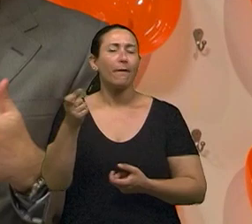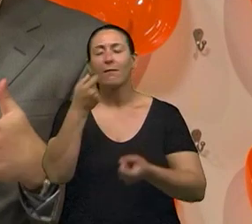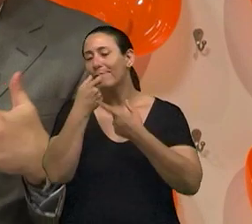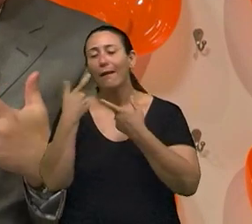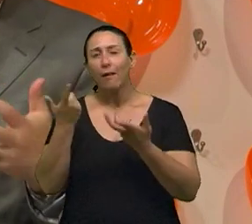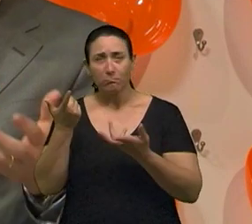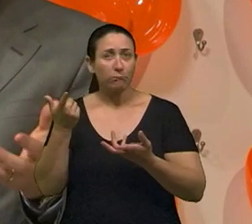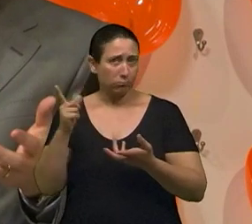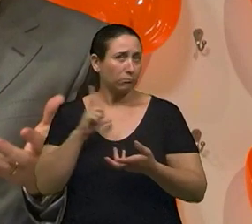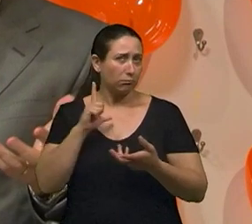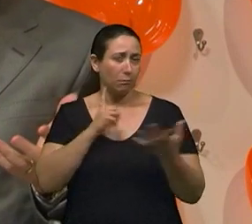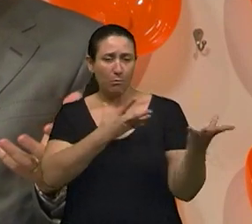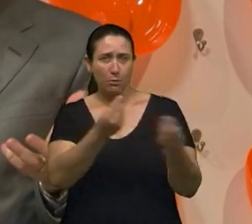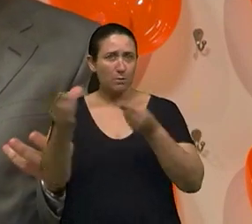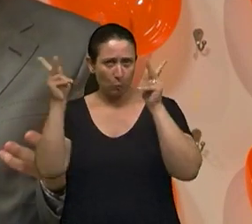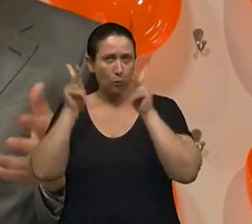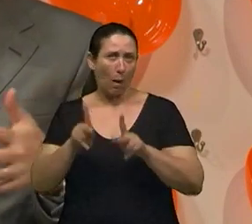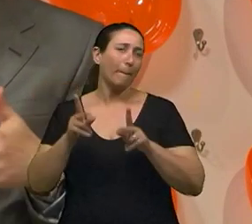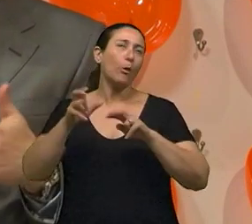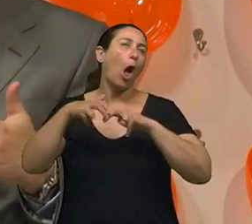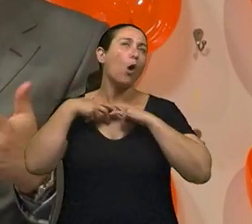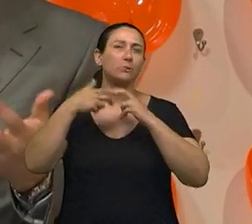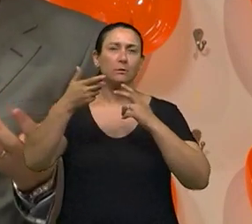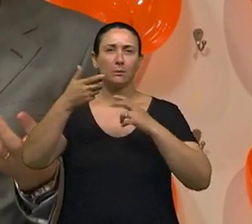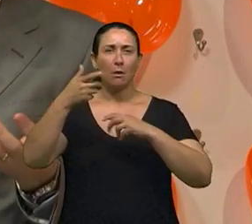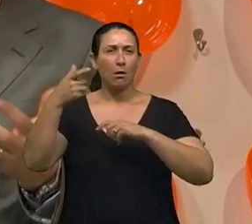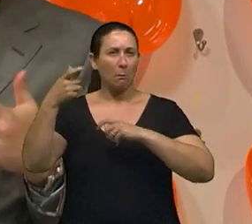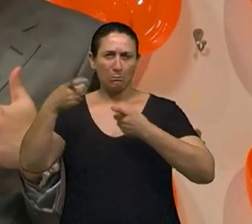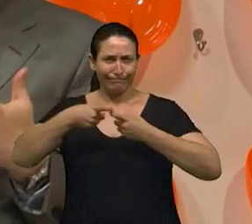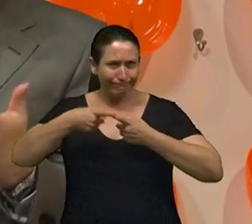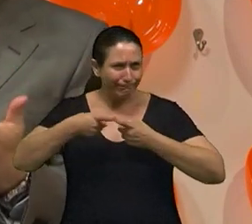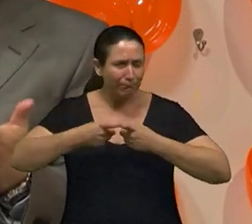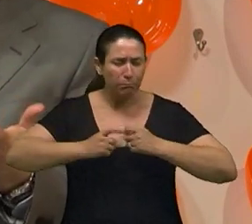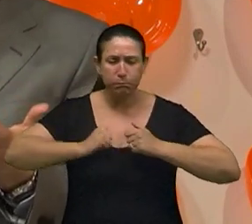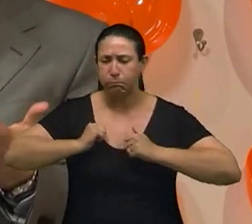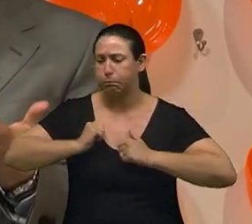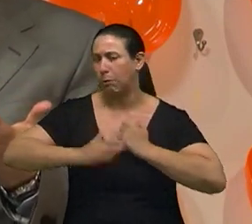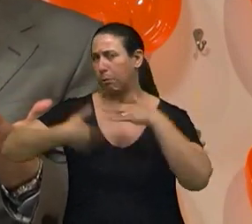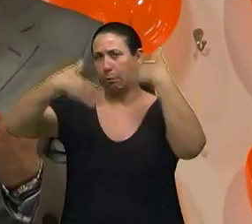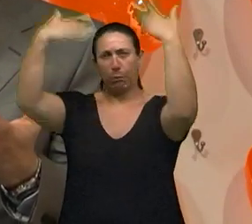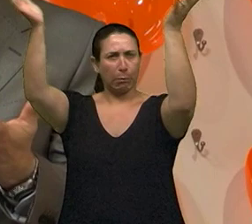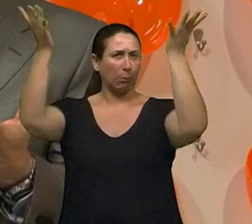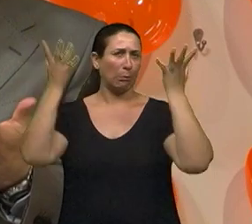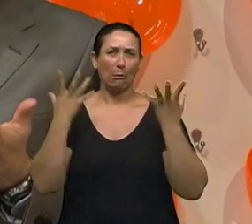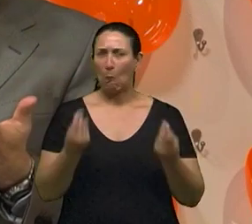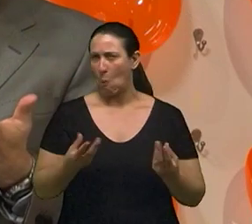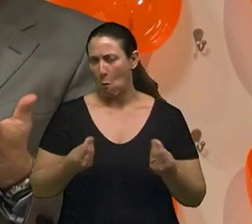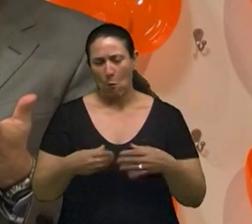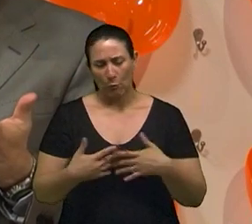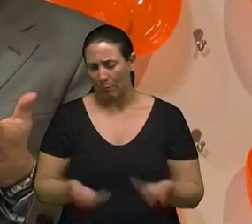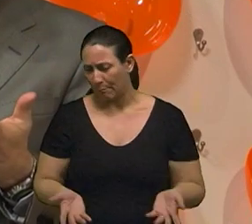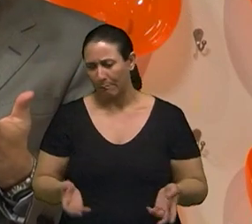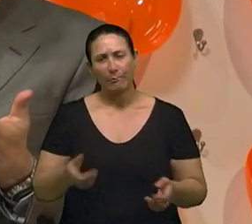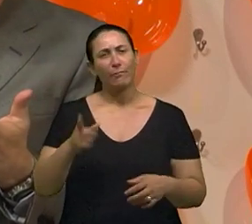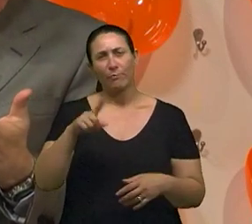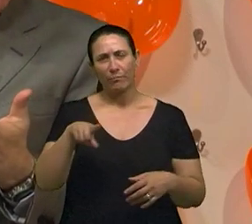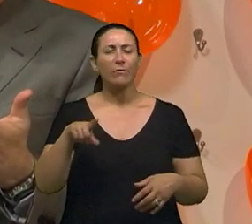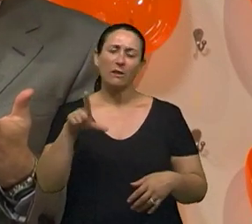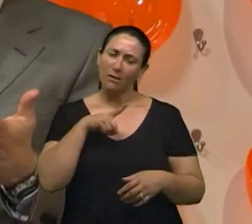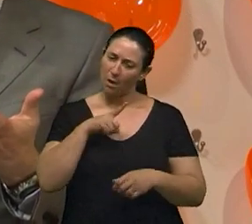coisas que hoje com a com a evolução na medicina os estudos por exemplo dentro da área de joelho nós temos os